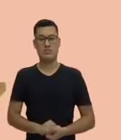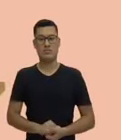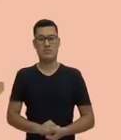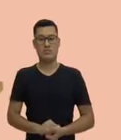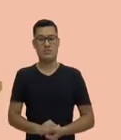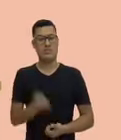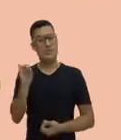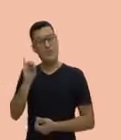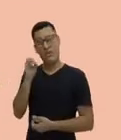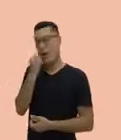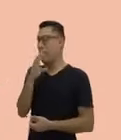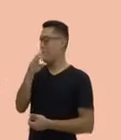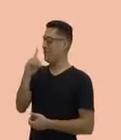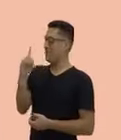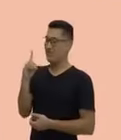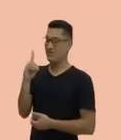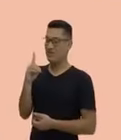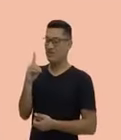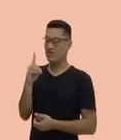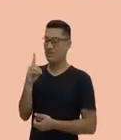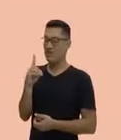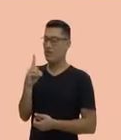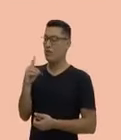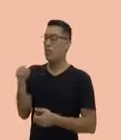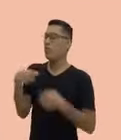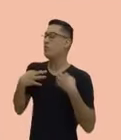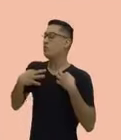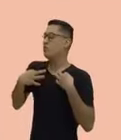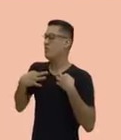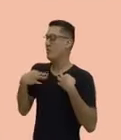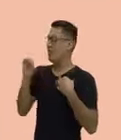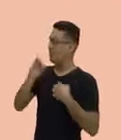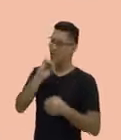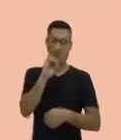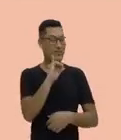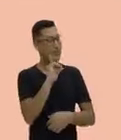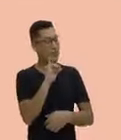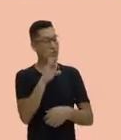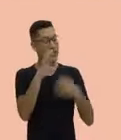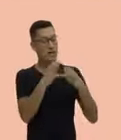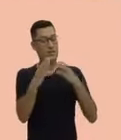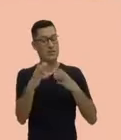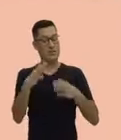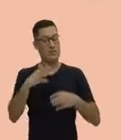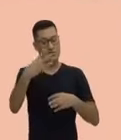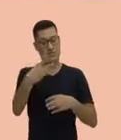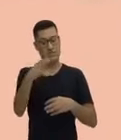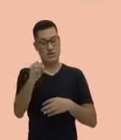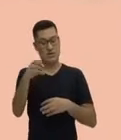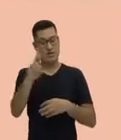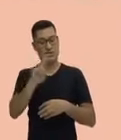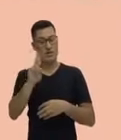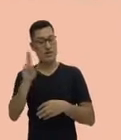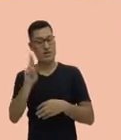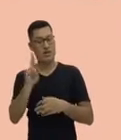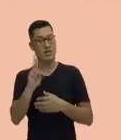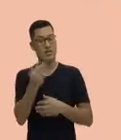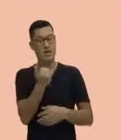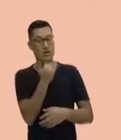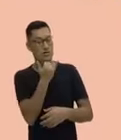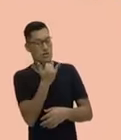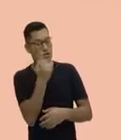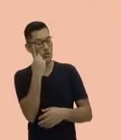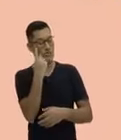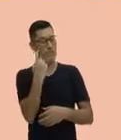Olá, bom dia. Quanto custa cada camisa? Olá, cada camisa custa R$30. Desculpe a